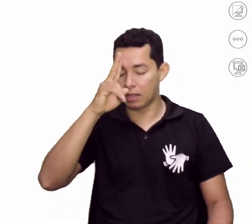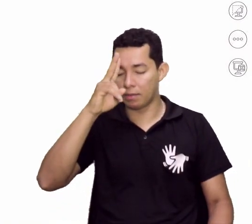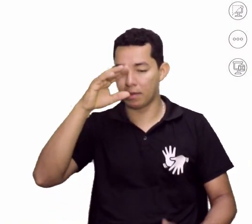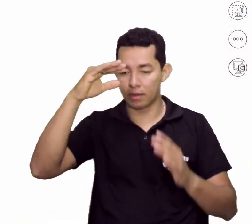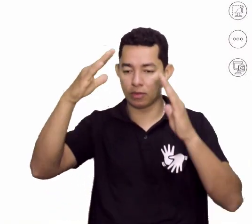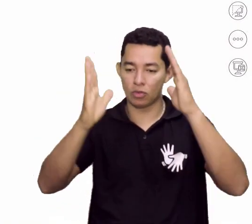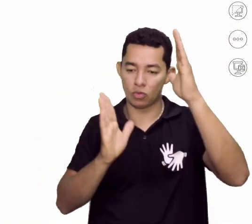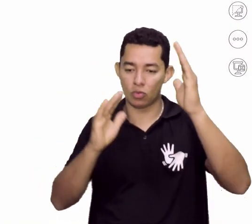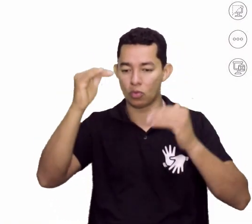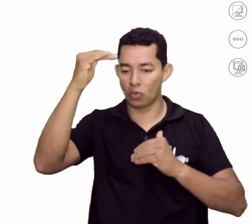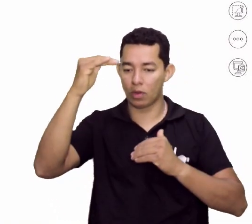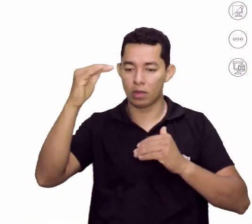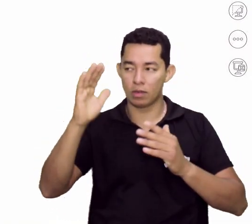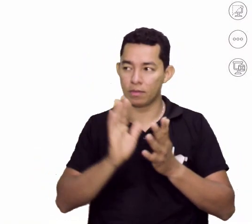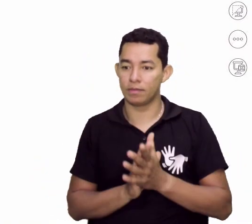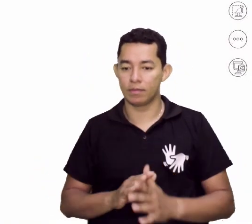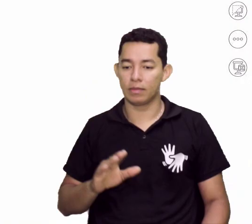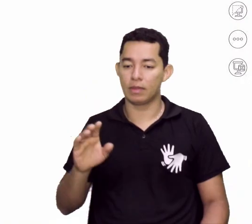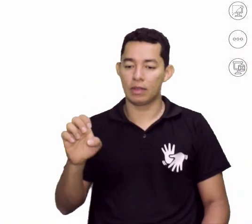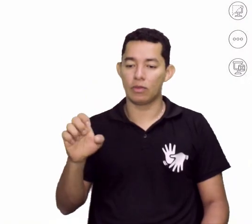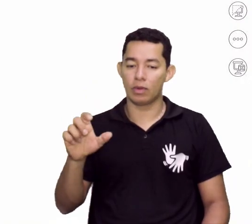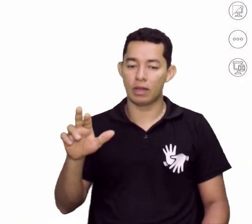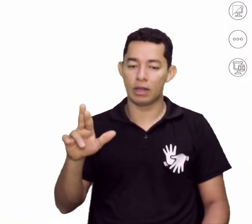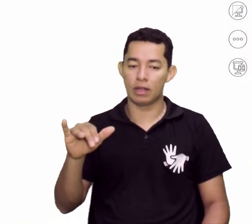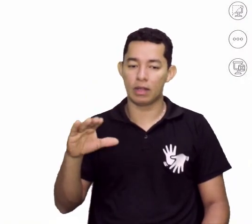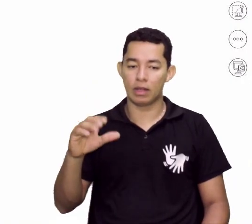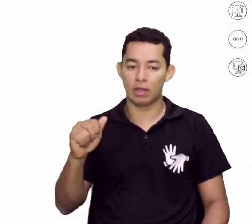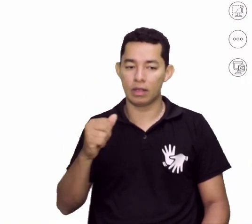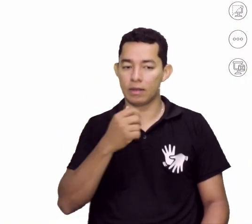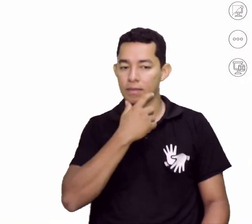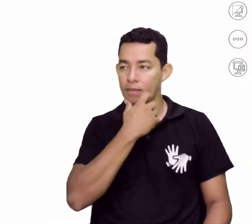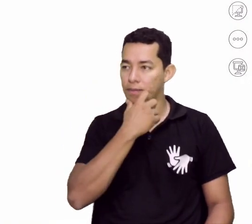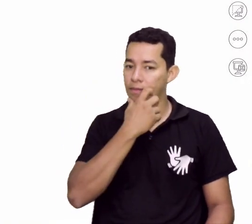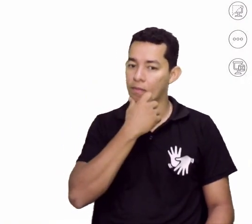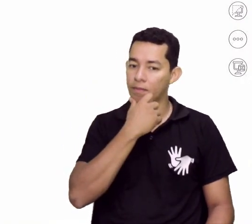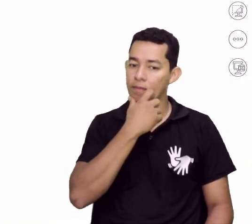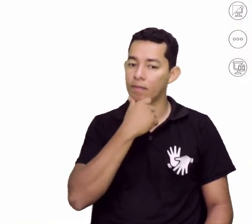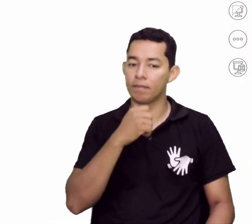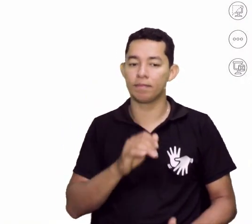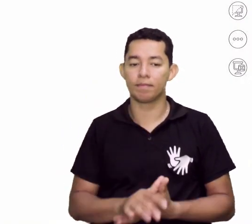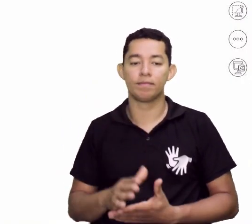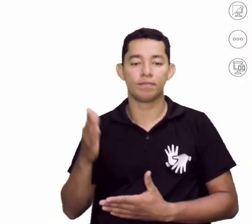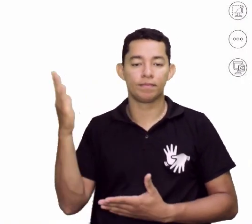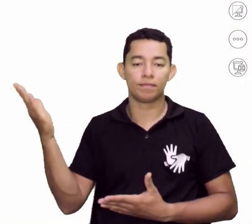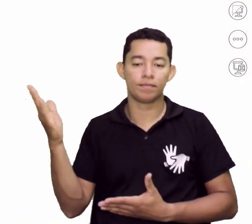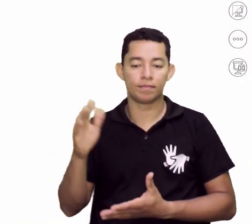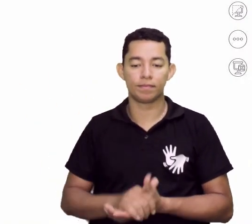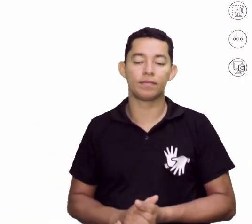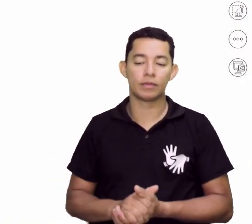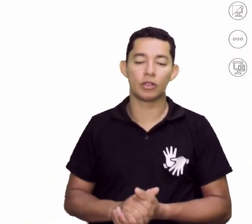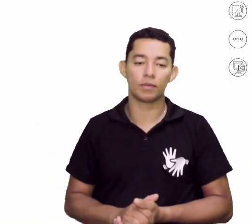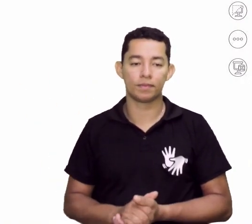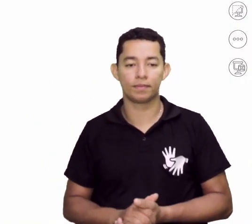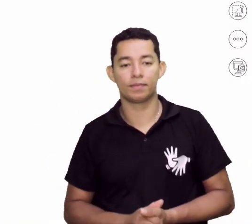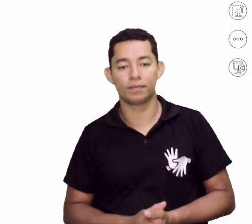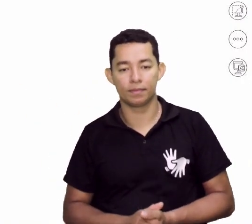Guernica, né? Tá aqui ele, foi falar, olha só.